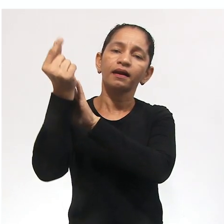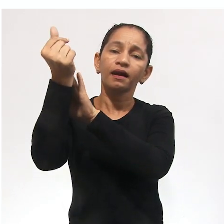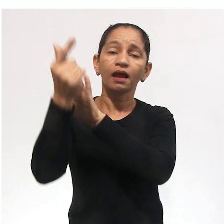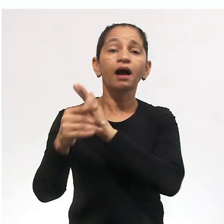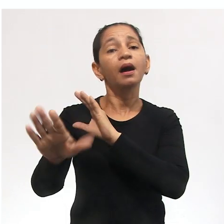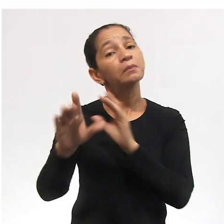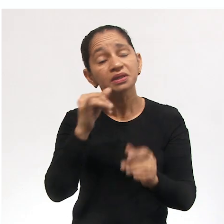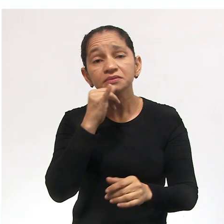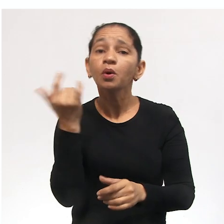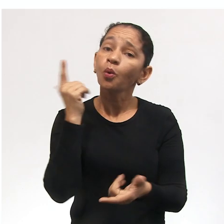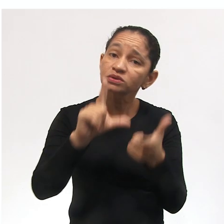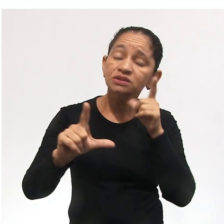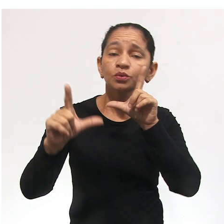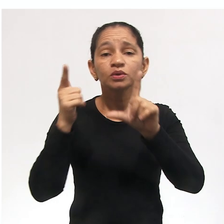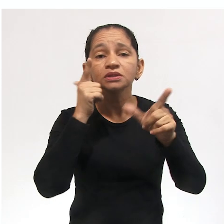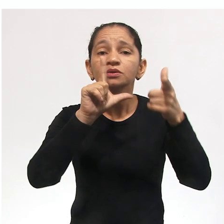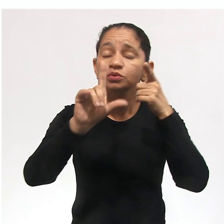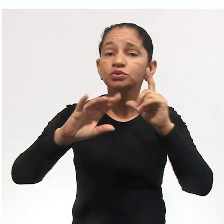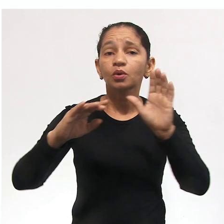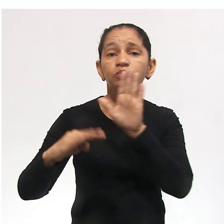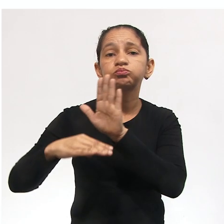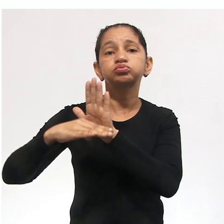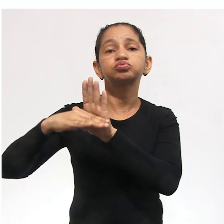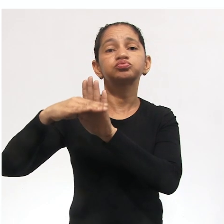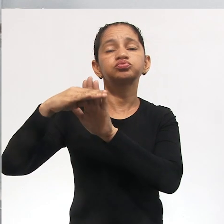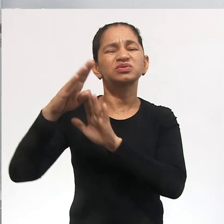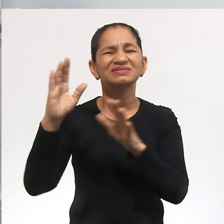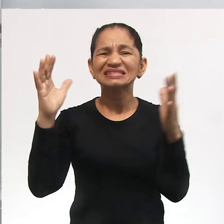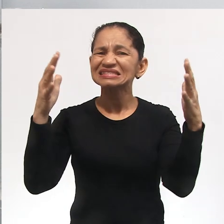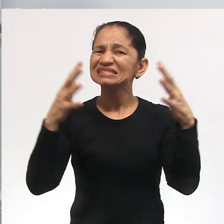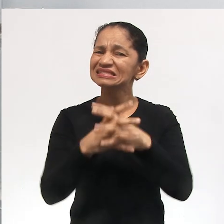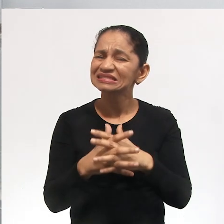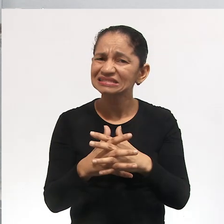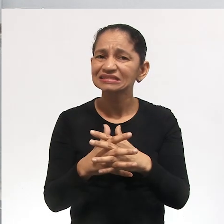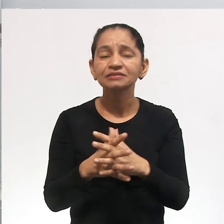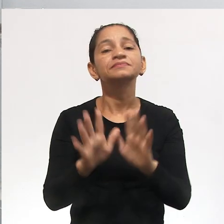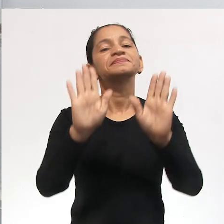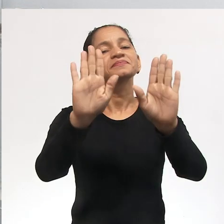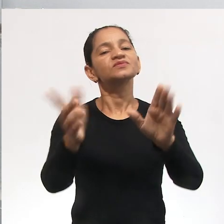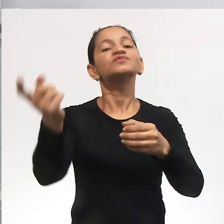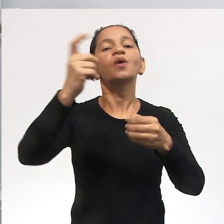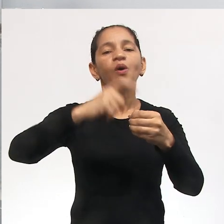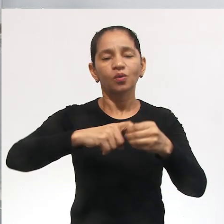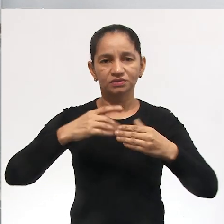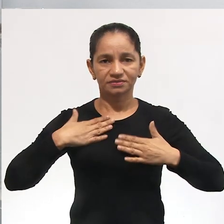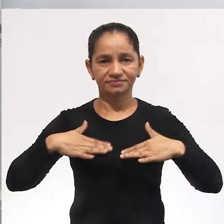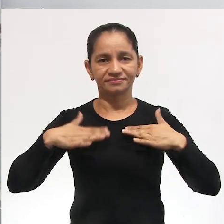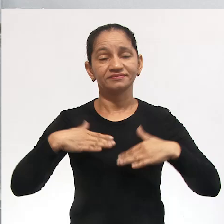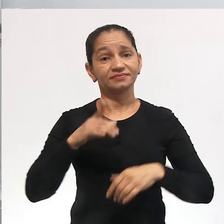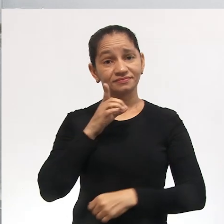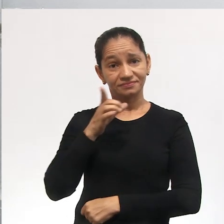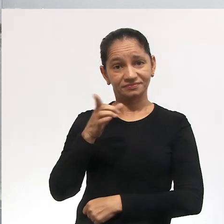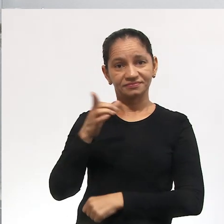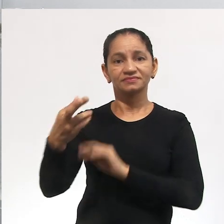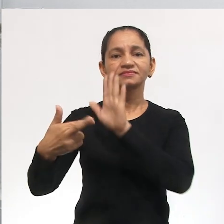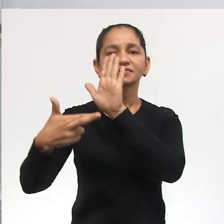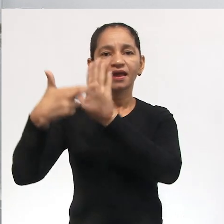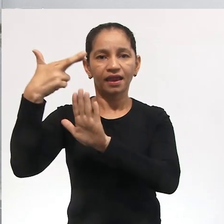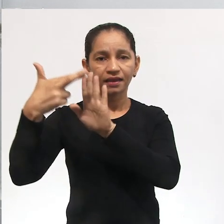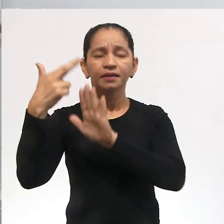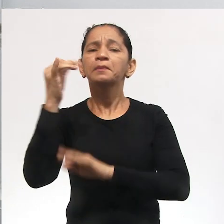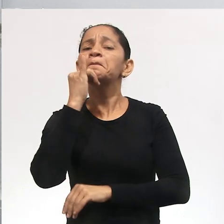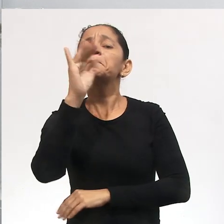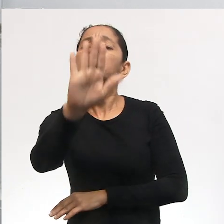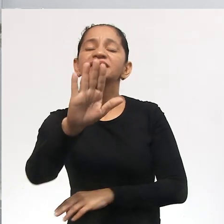recursos ou aumento de ativos. Não estou entendendo nada. Então, vamos lá. Gente, a atividade fim da empresa é